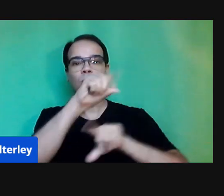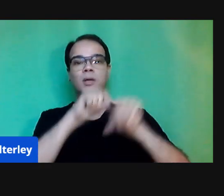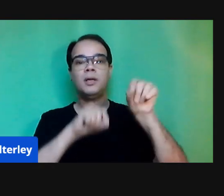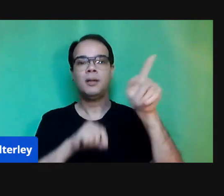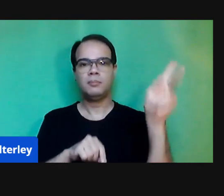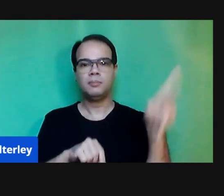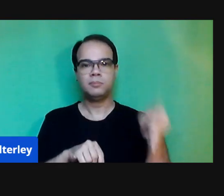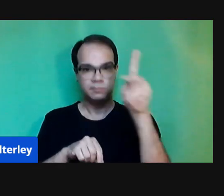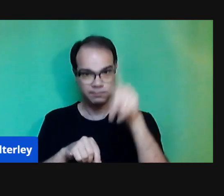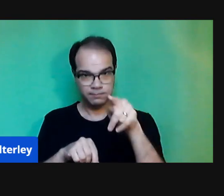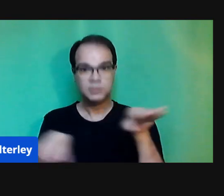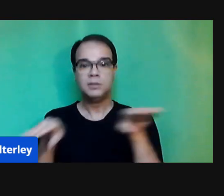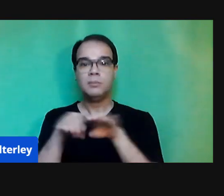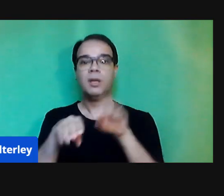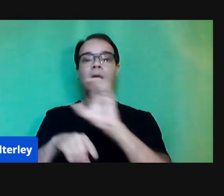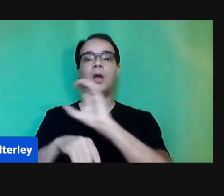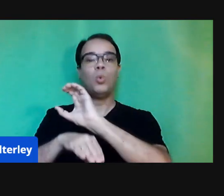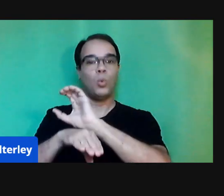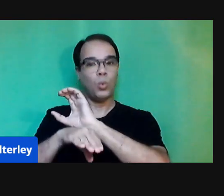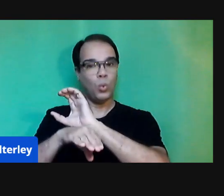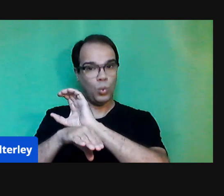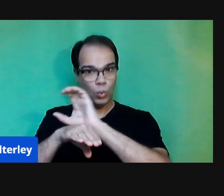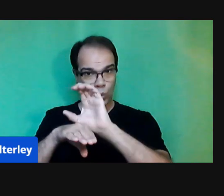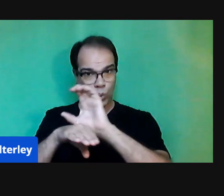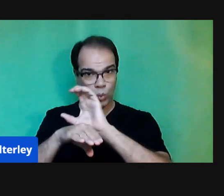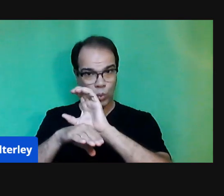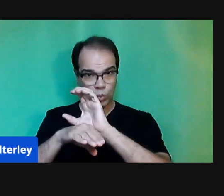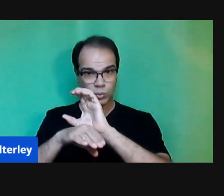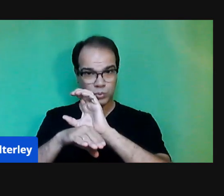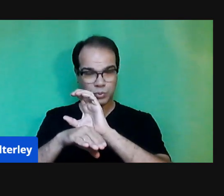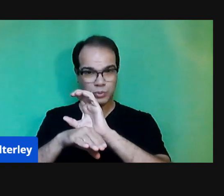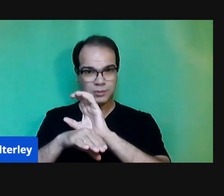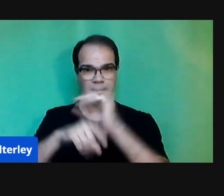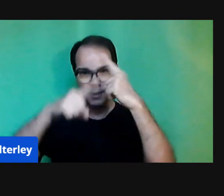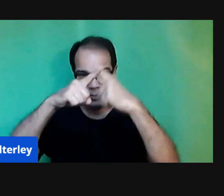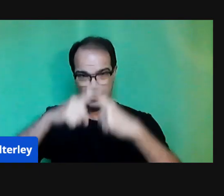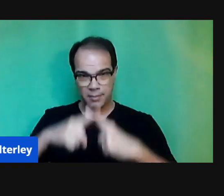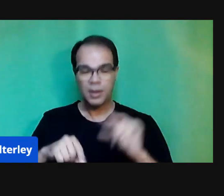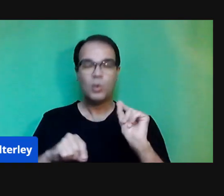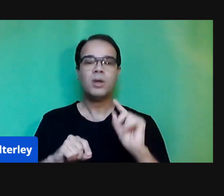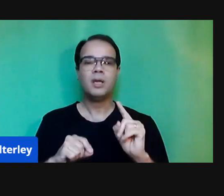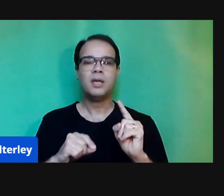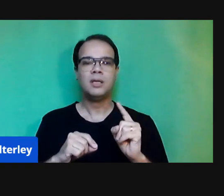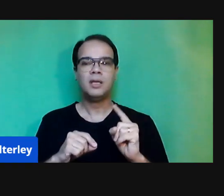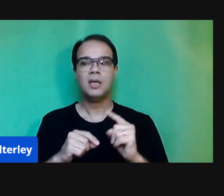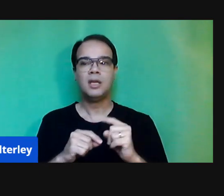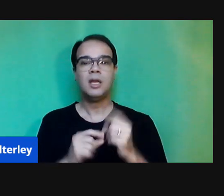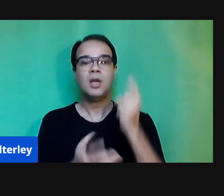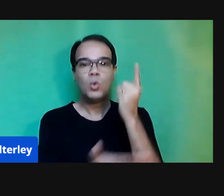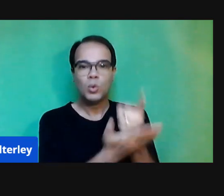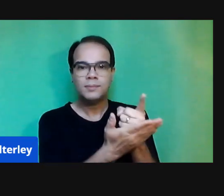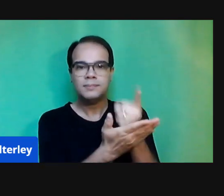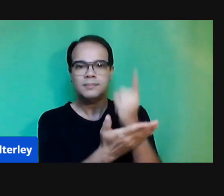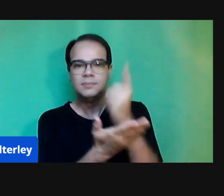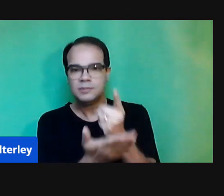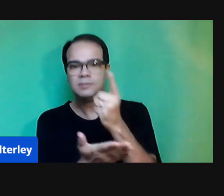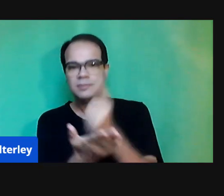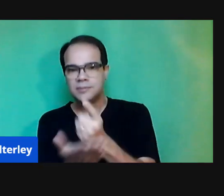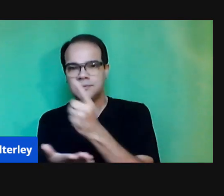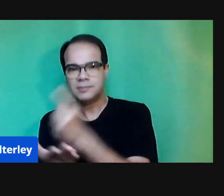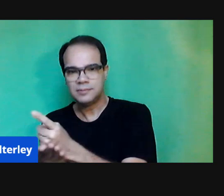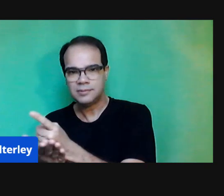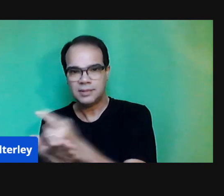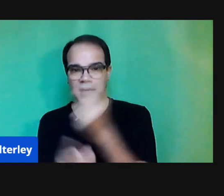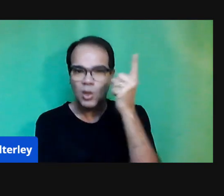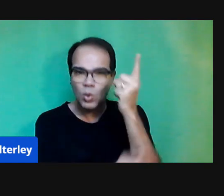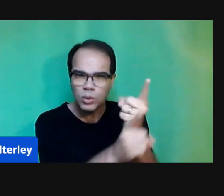um concurso nacional de mini contos com a temática Cadê Você?